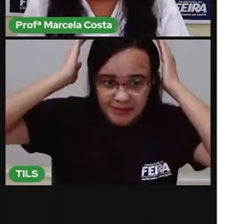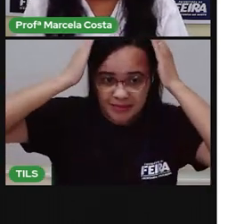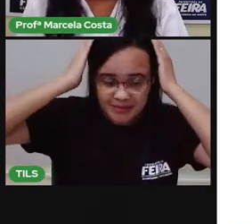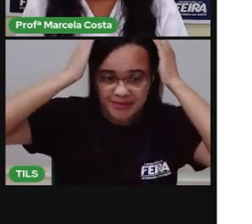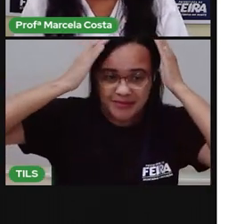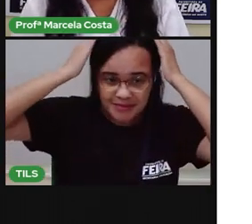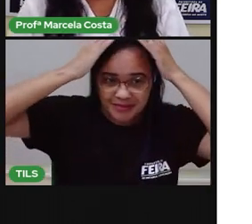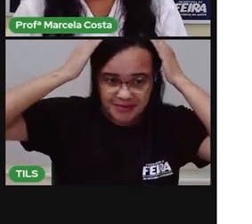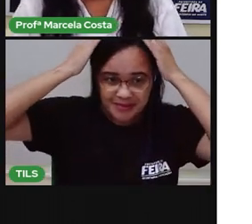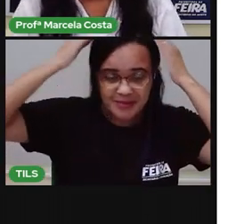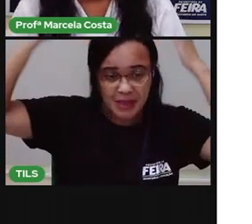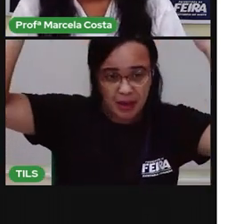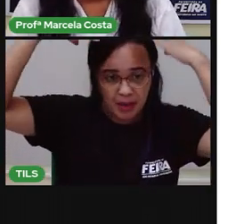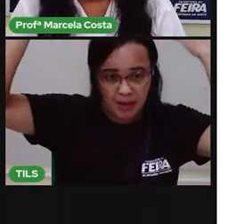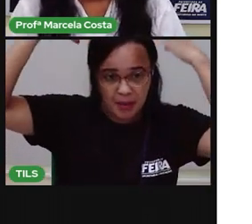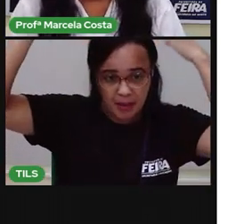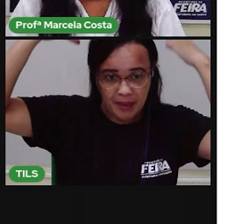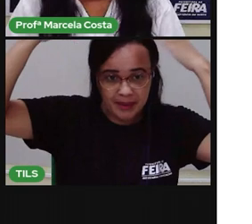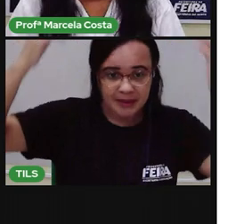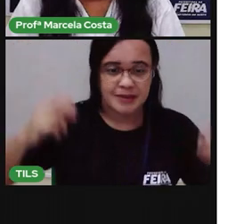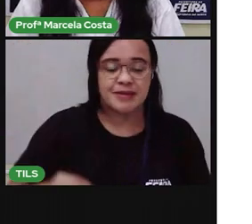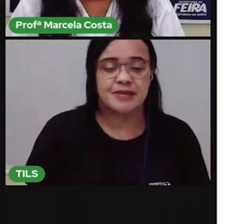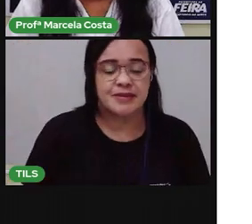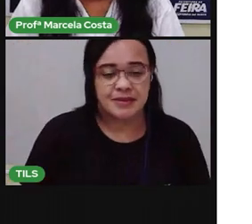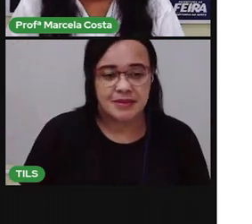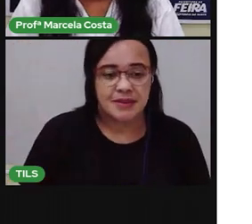ver. Ó,